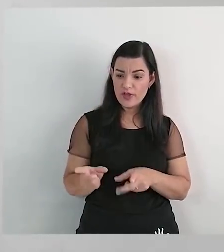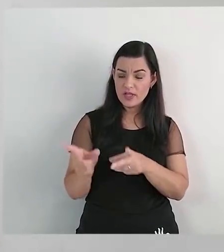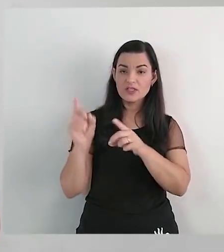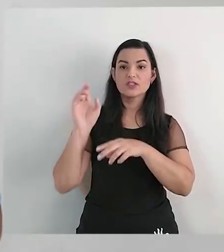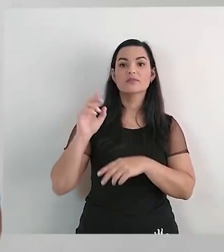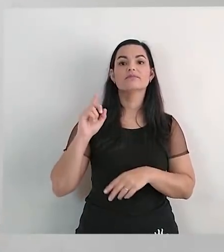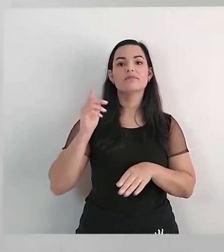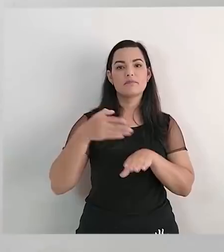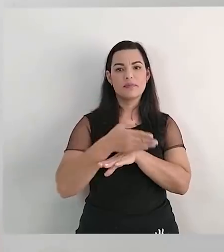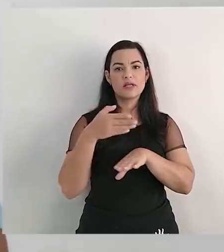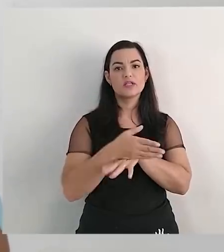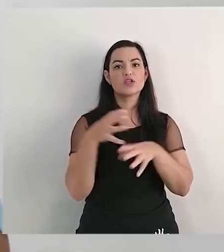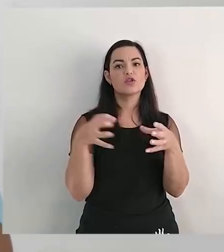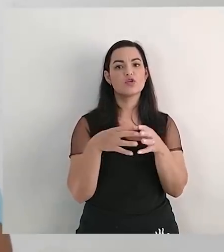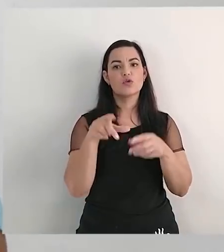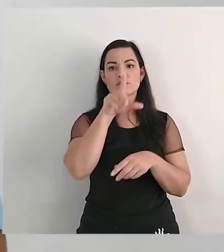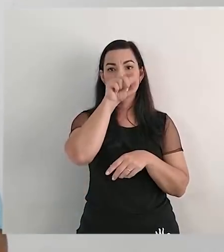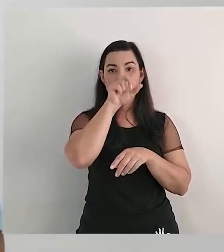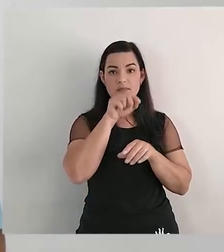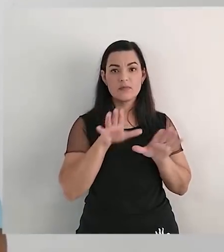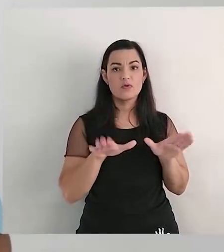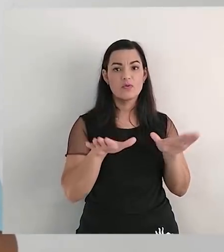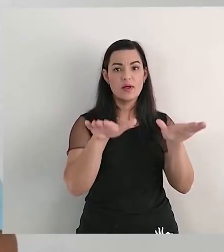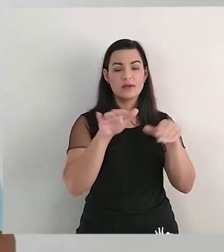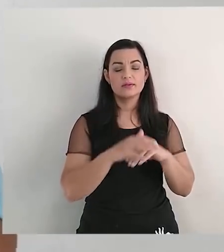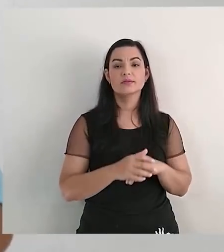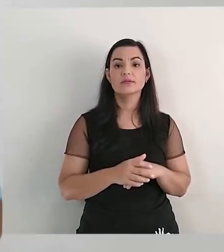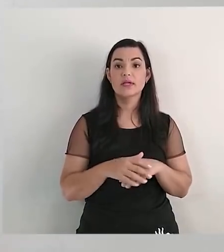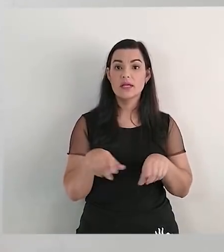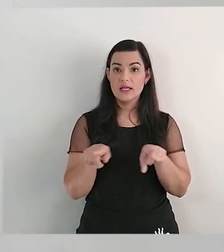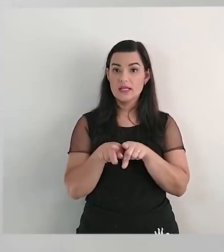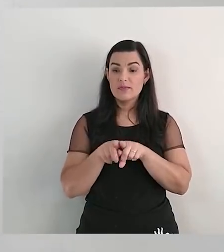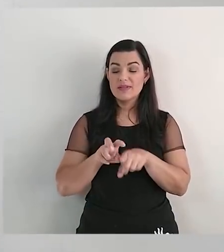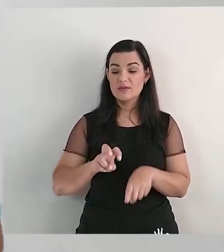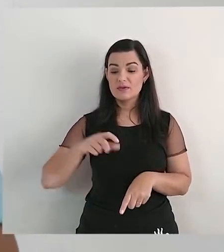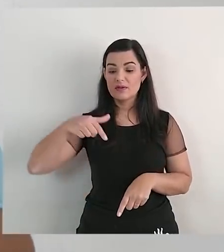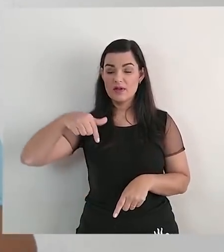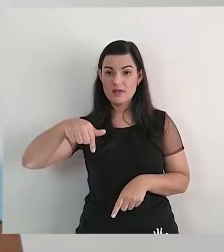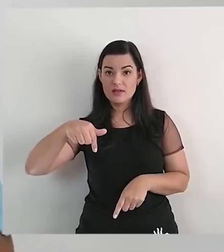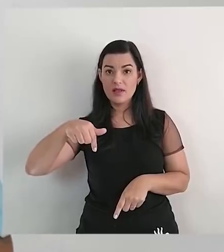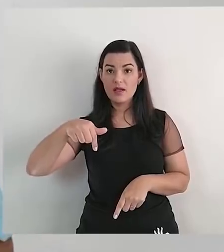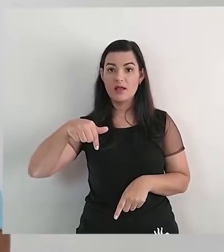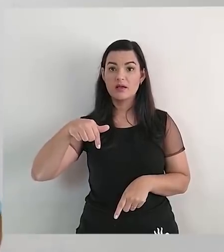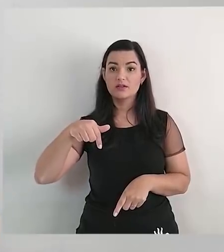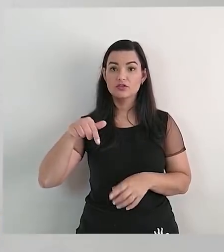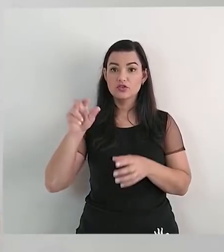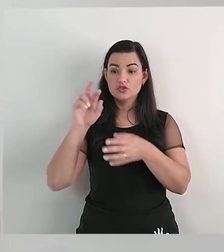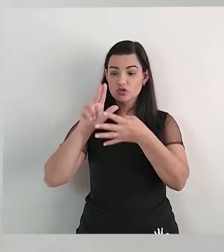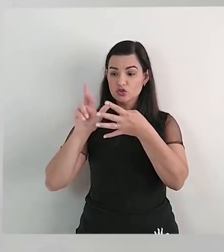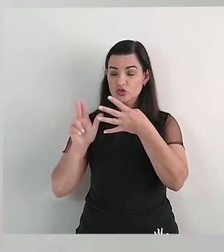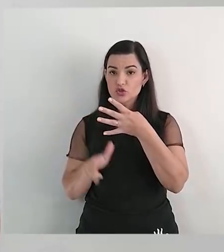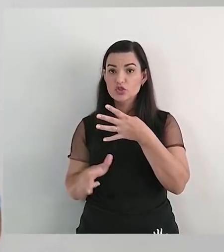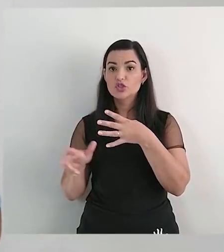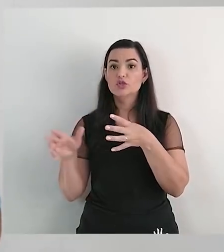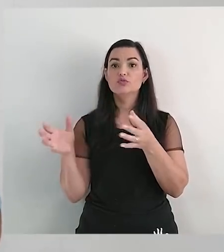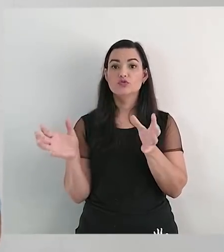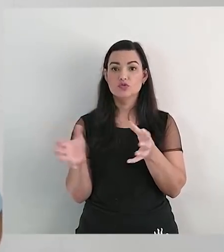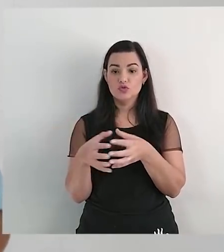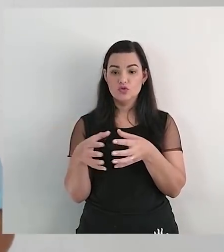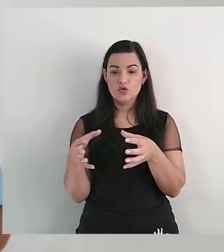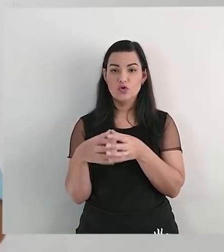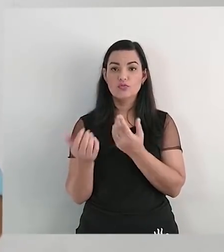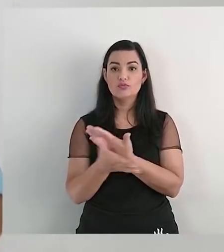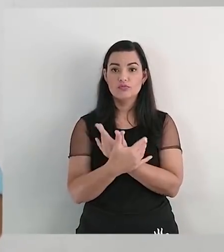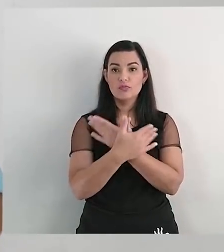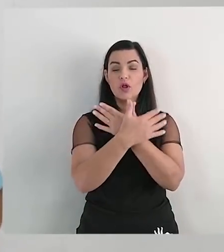57 espécies de lepidóptera das nossas borboletas já estão ameaçadas de